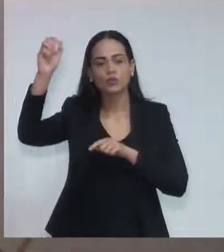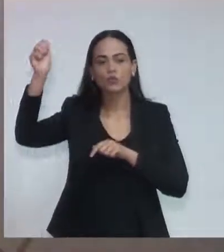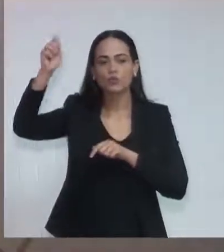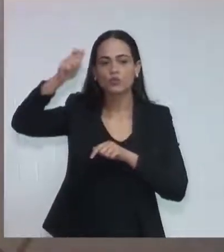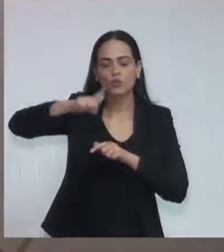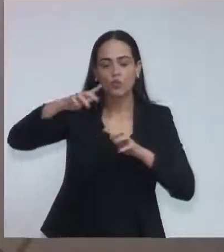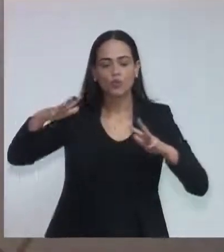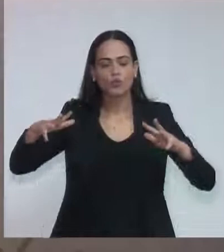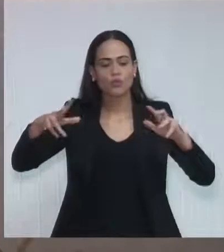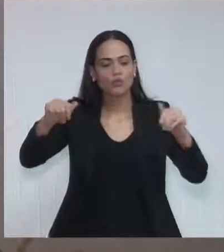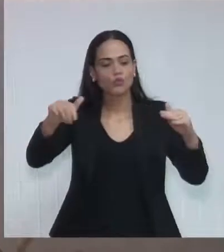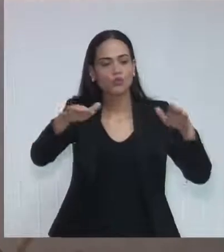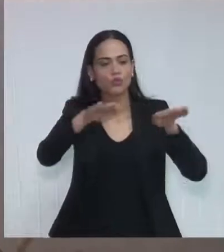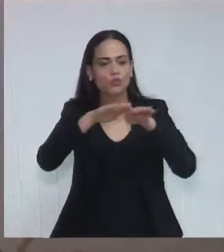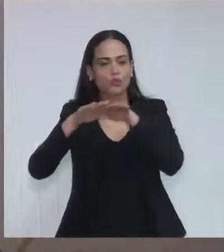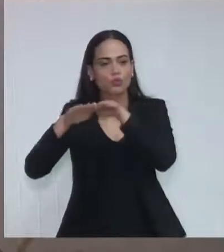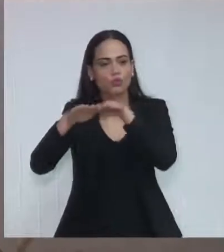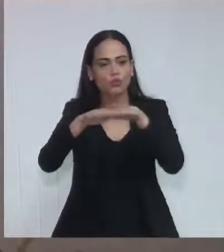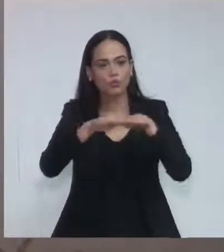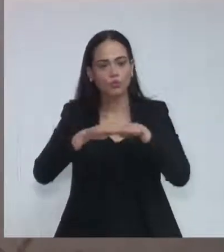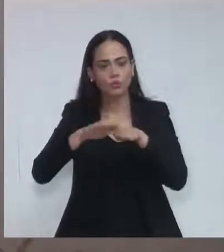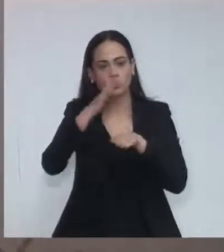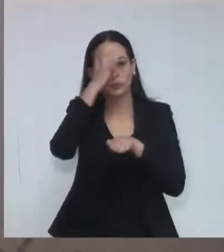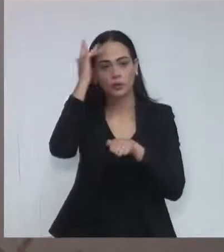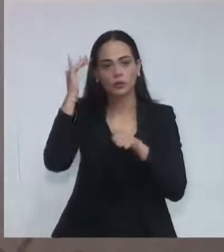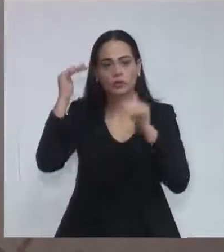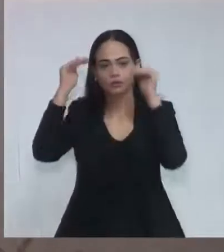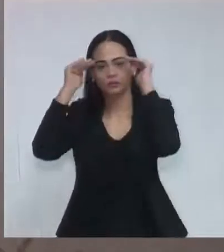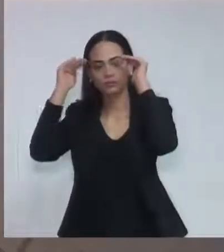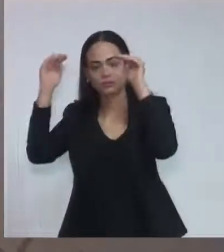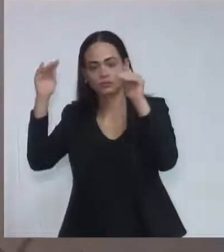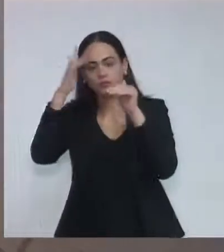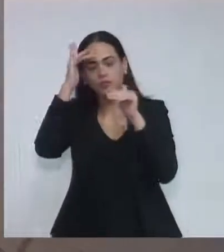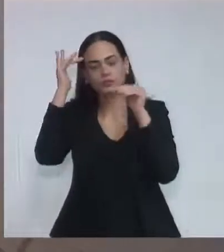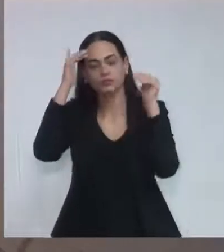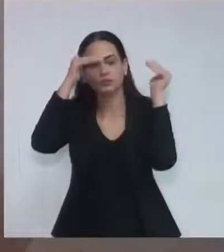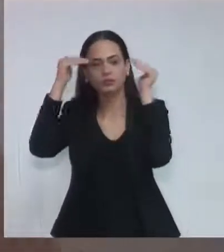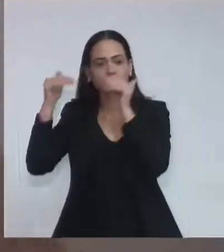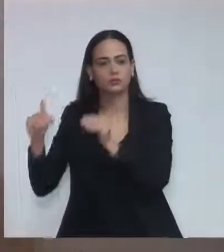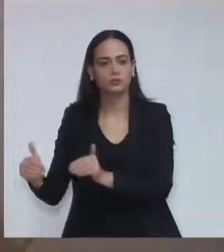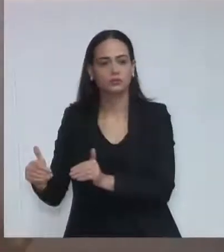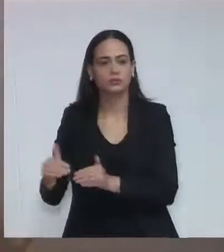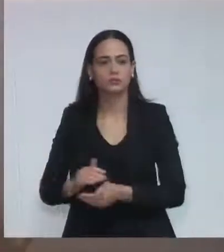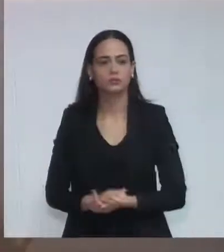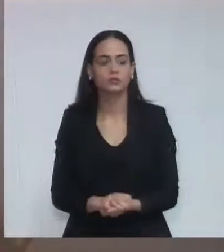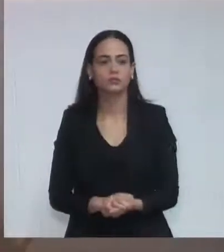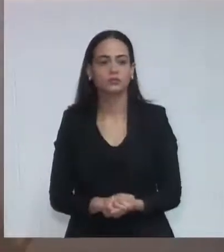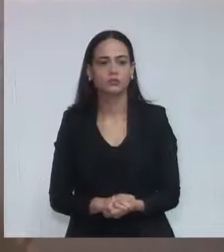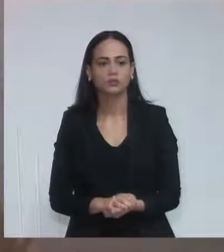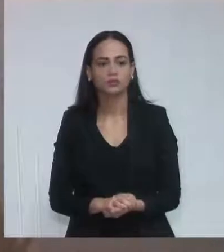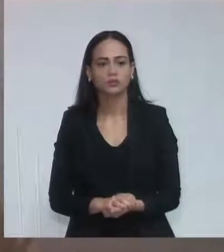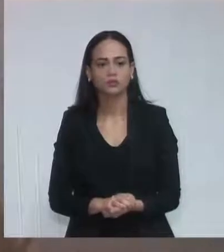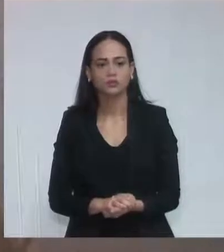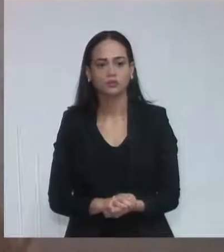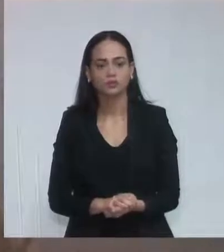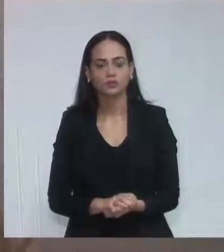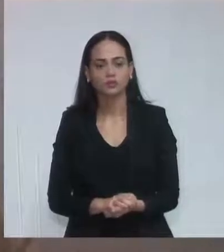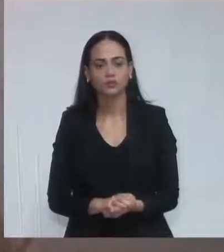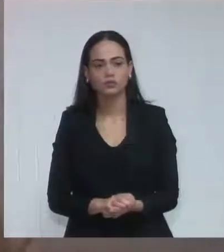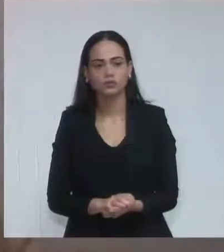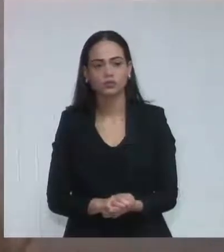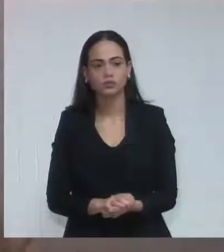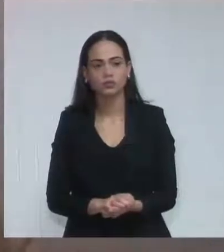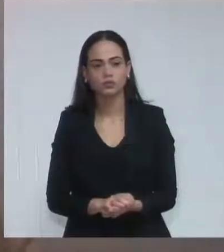bons, vir chuva sobre os justos e injustos. Por que amardes os que